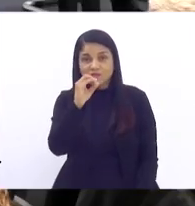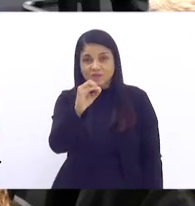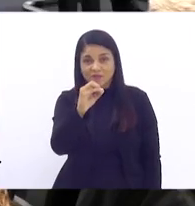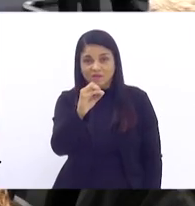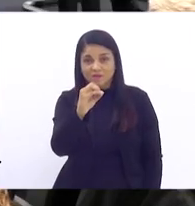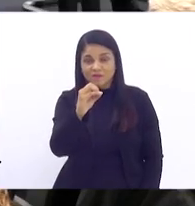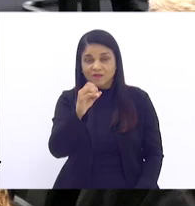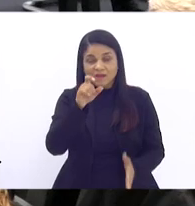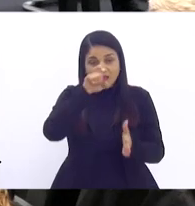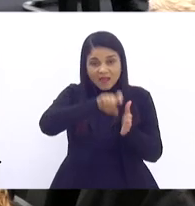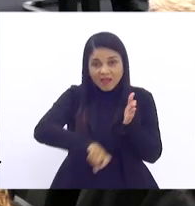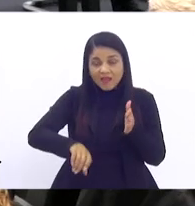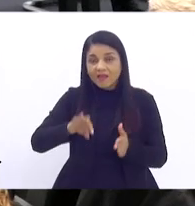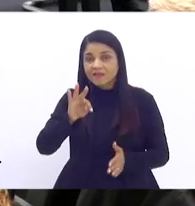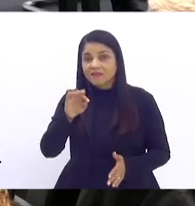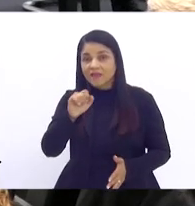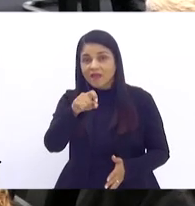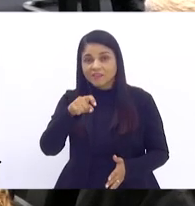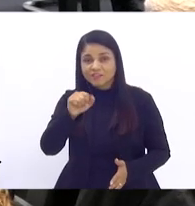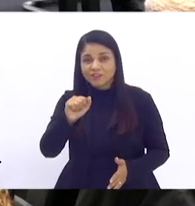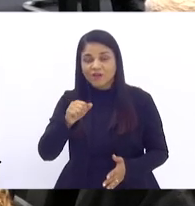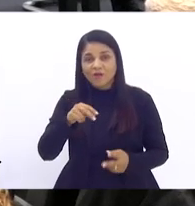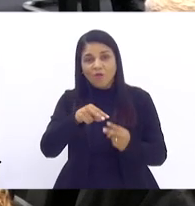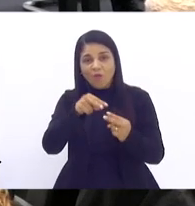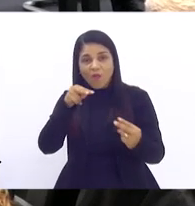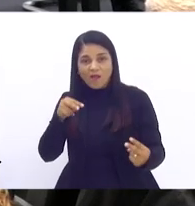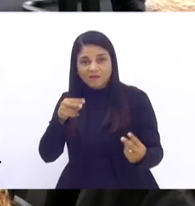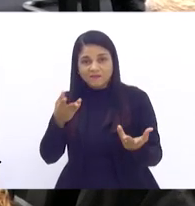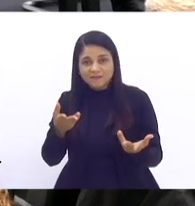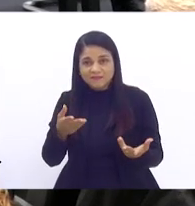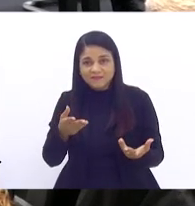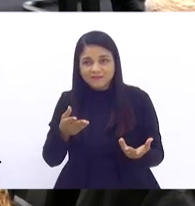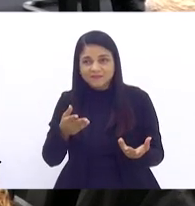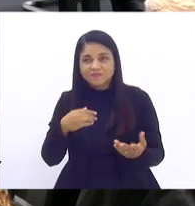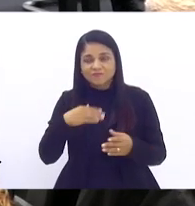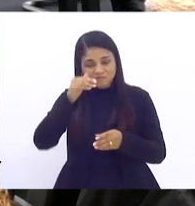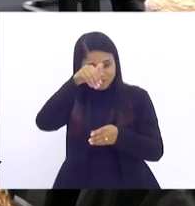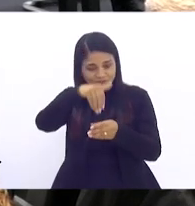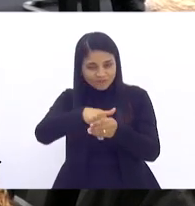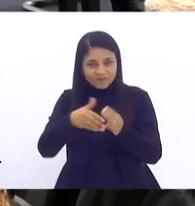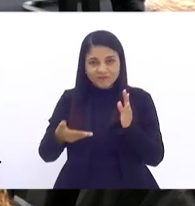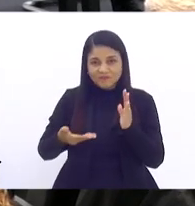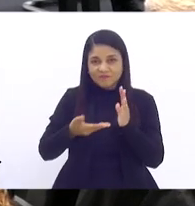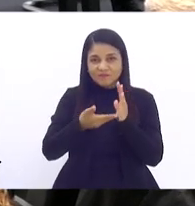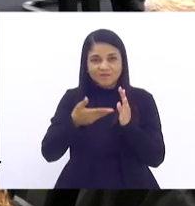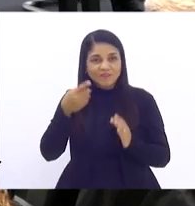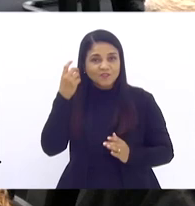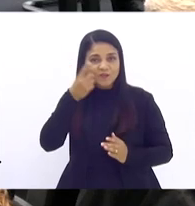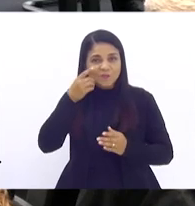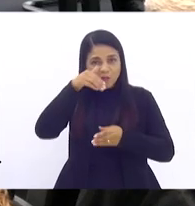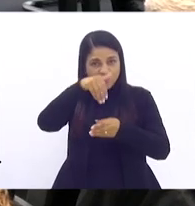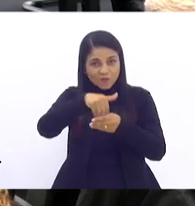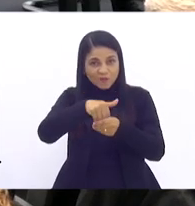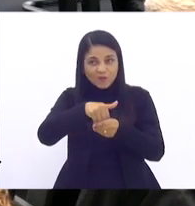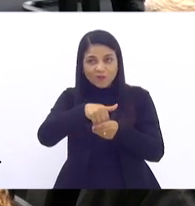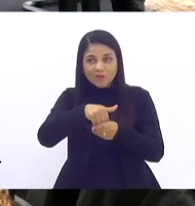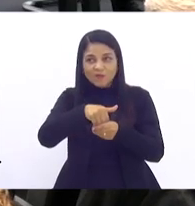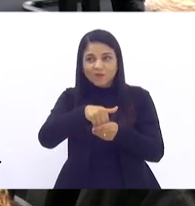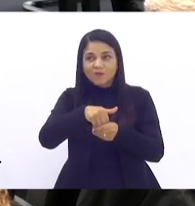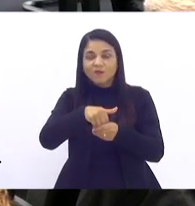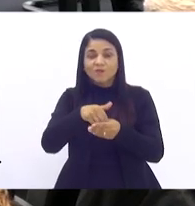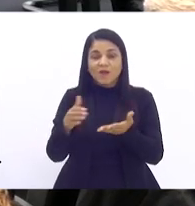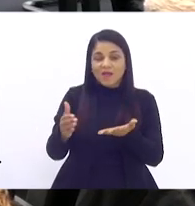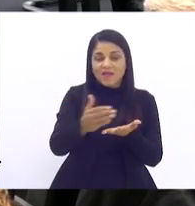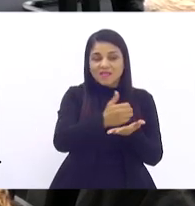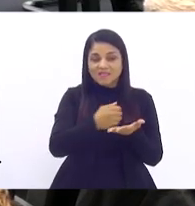das apostas online nós votamos lá no na Câmara dos Deputados essa semana isso é uma receita nova Deputado